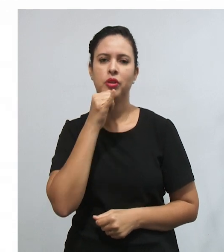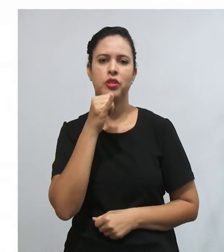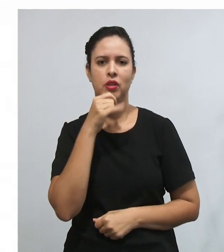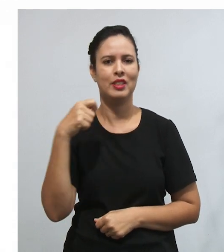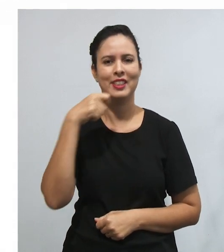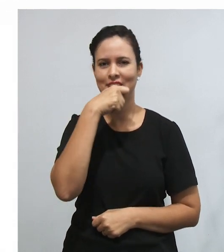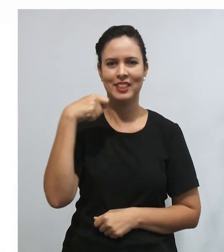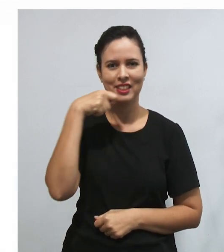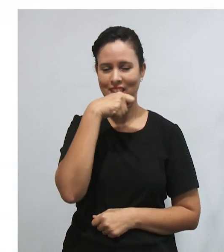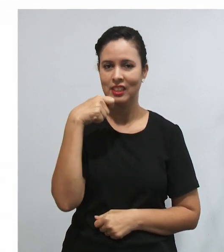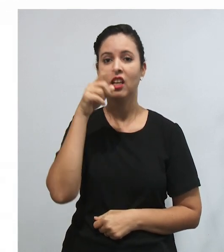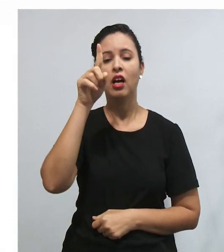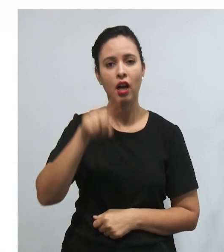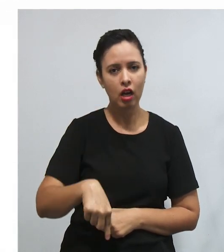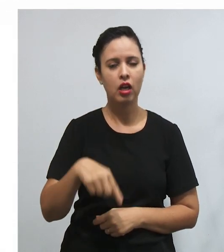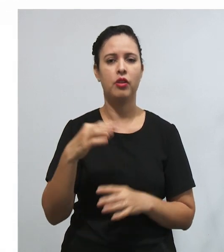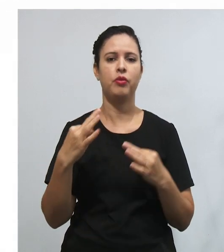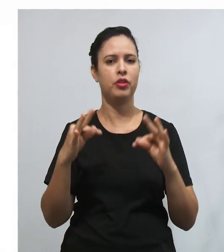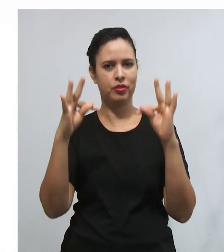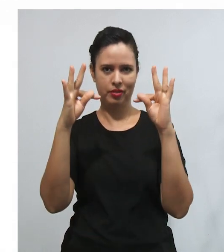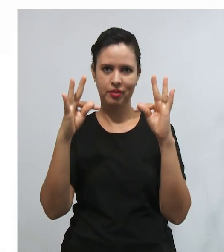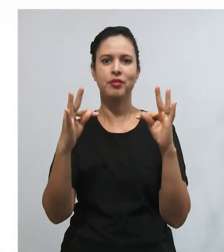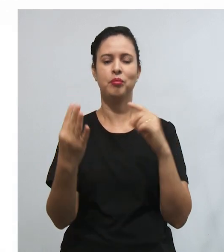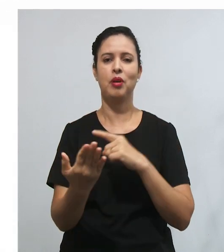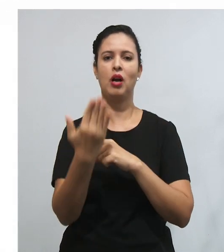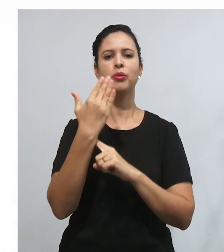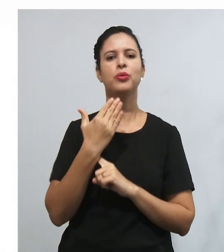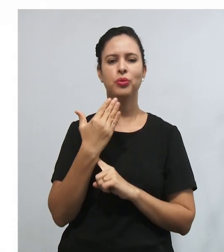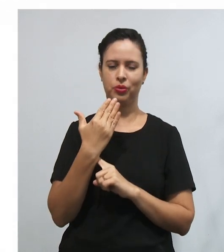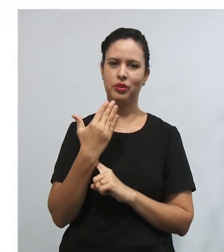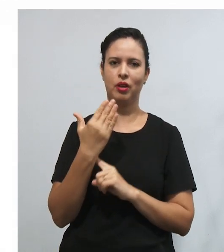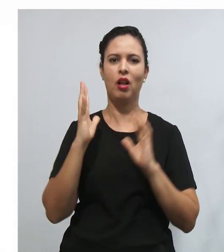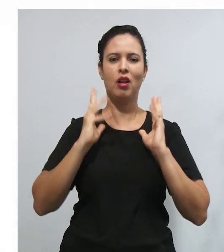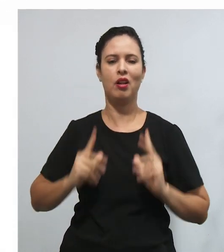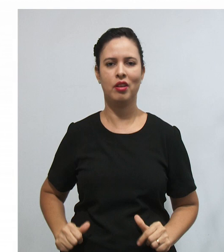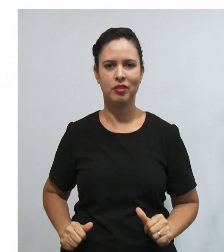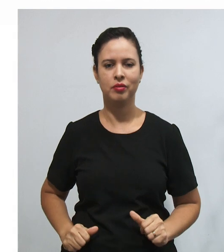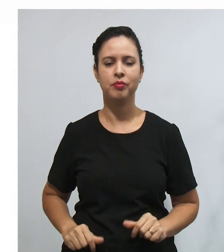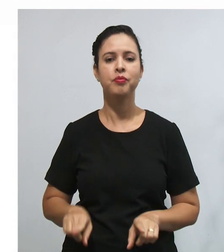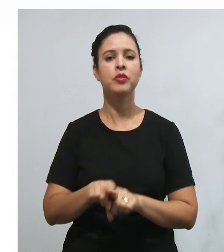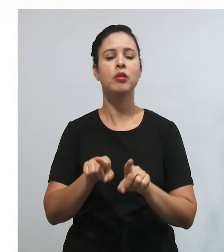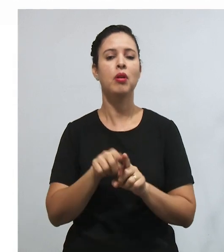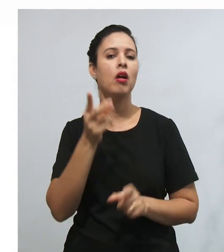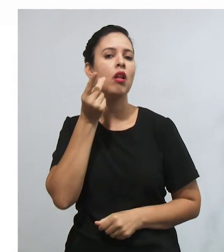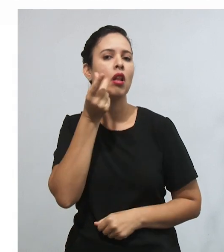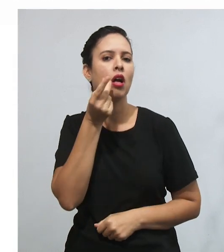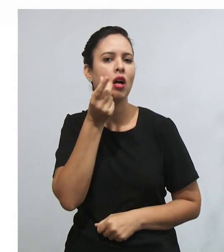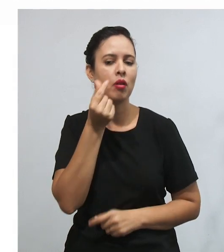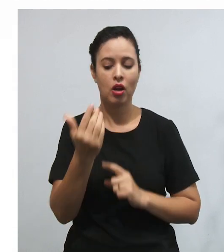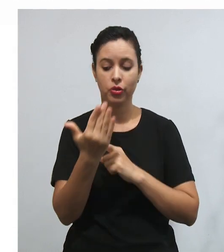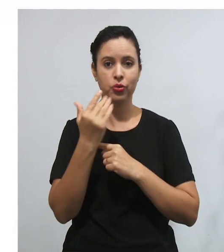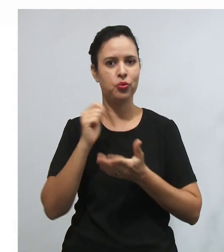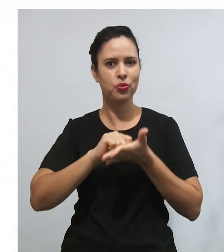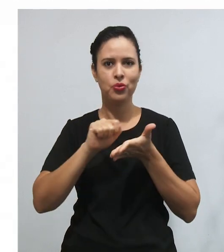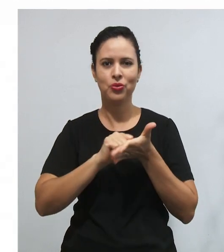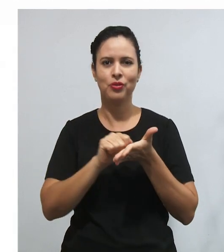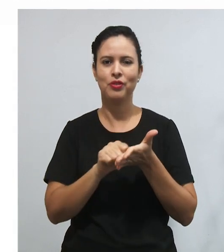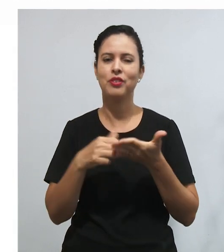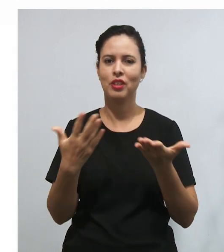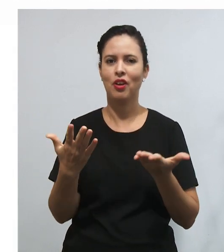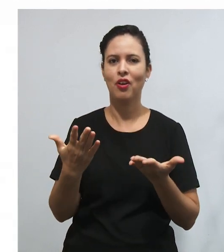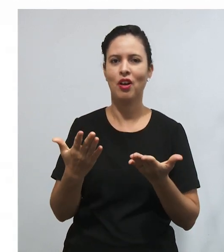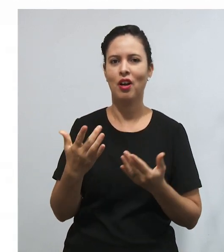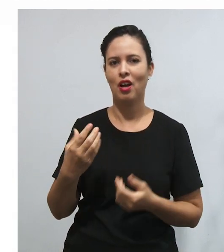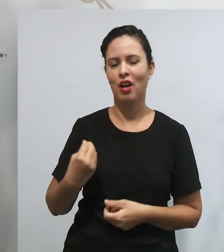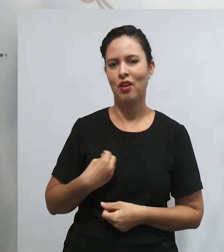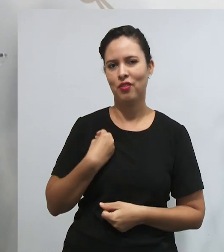tecnologia que nos auxilia na higiene bucal. A gente pode trazer assim, né, a lapiseira que foi citada. Então tudo isso facilita a vida das